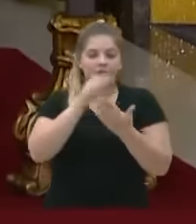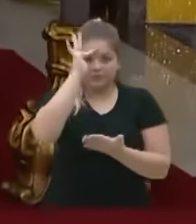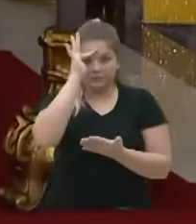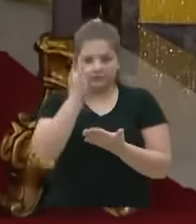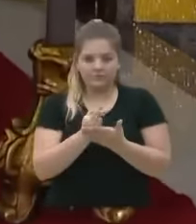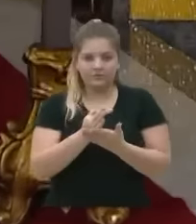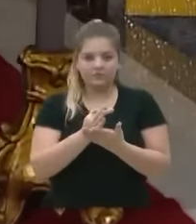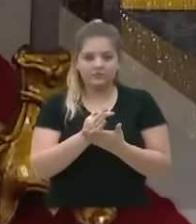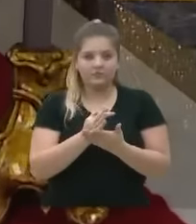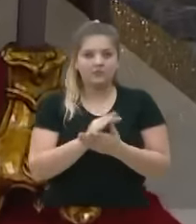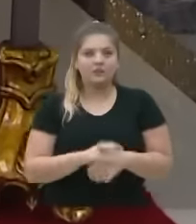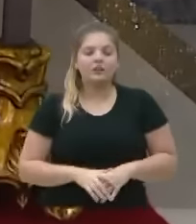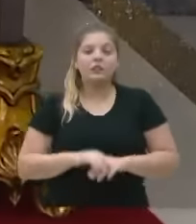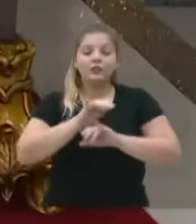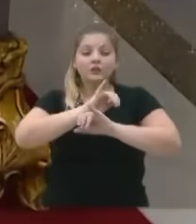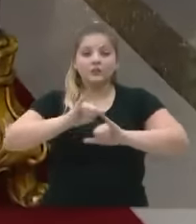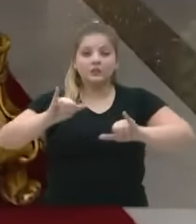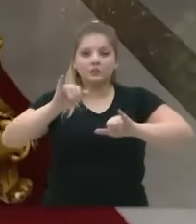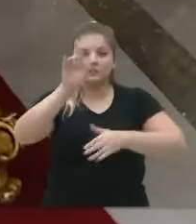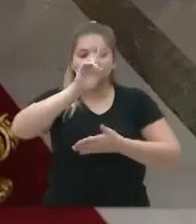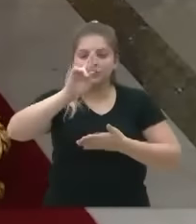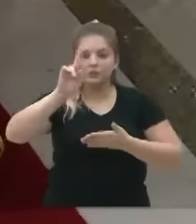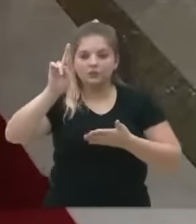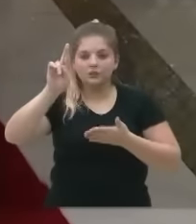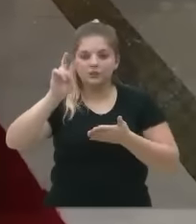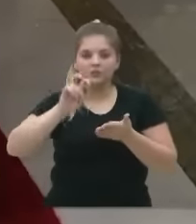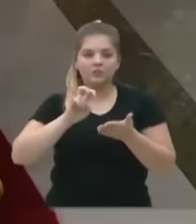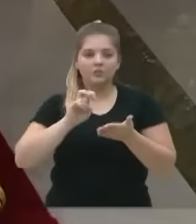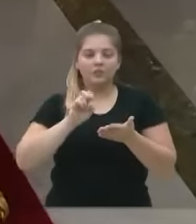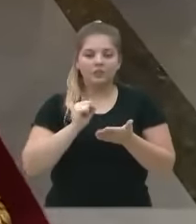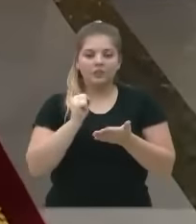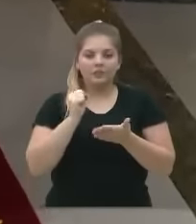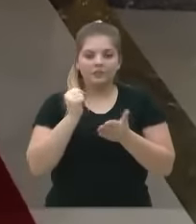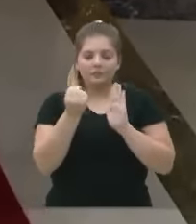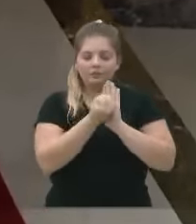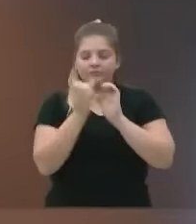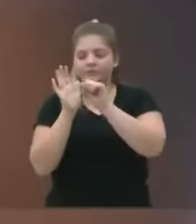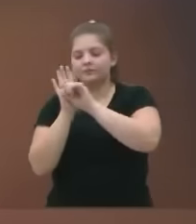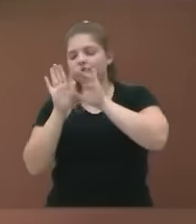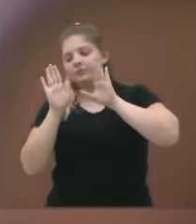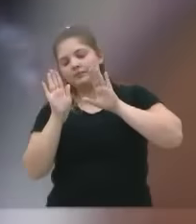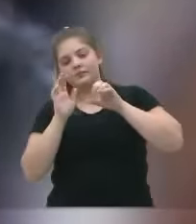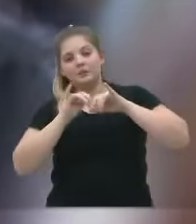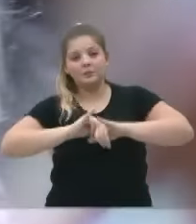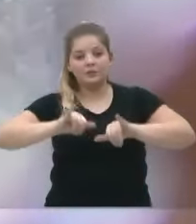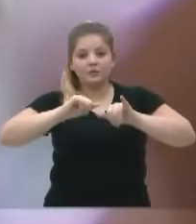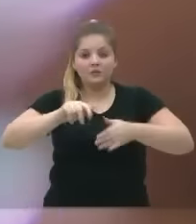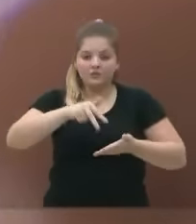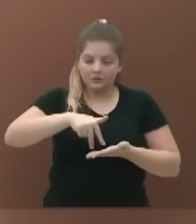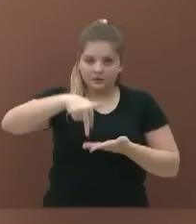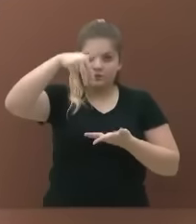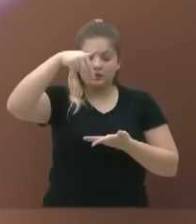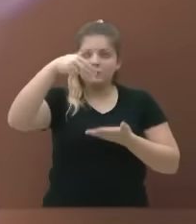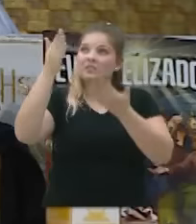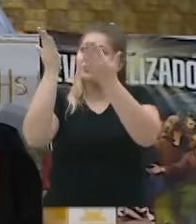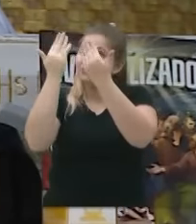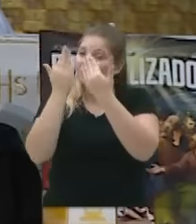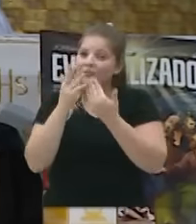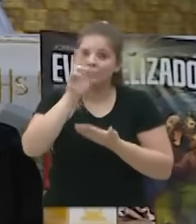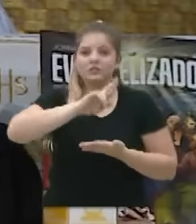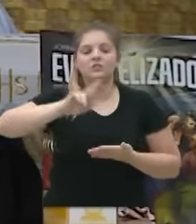Mistério da fé. Anunciamos, Senhor, a vossa morte e proclamamos a vossa